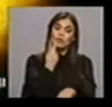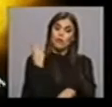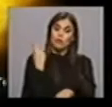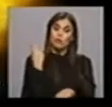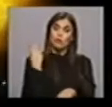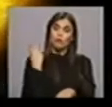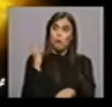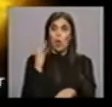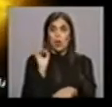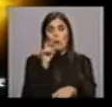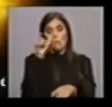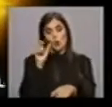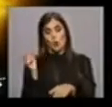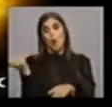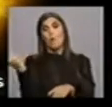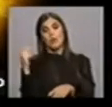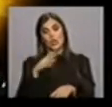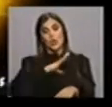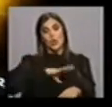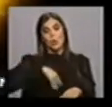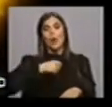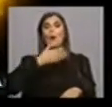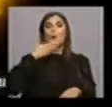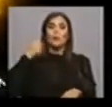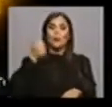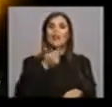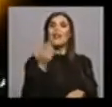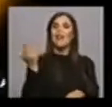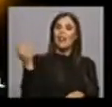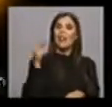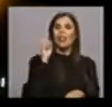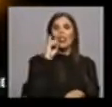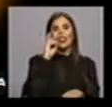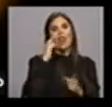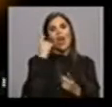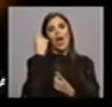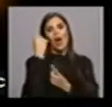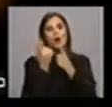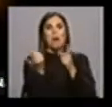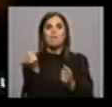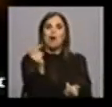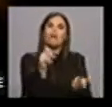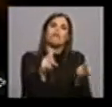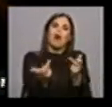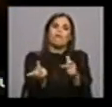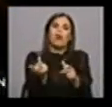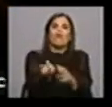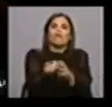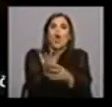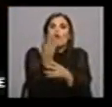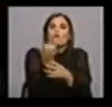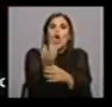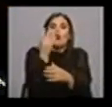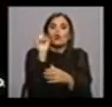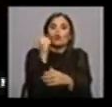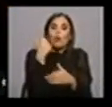humanidade. Estas imagens são particularmente bonitas do Sol, nós assistimos a alguns flares, a algumas erupções de vez em quando, mas a verdade, segundo nos